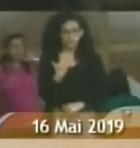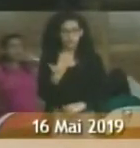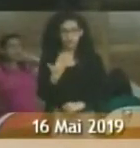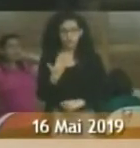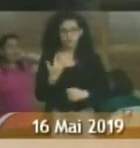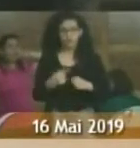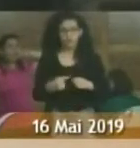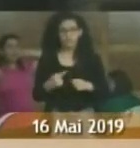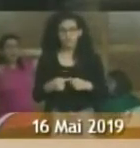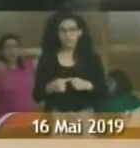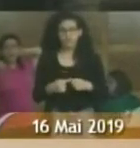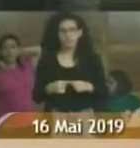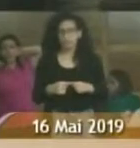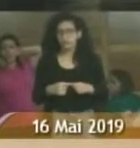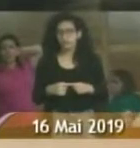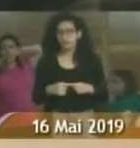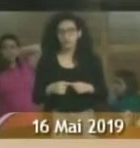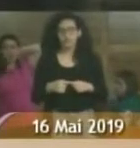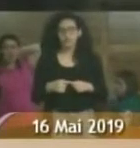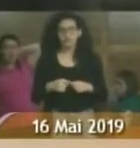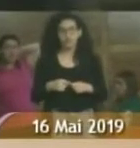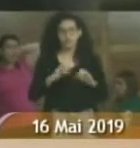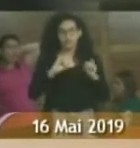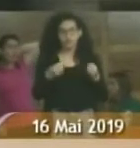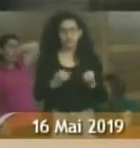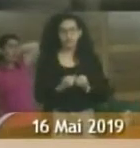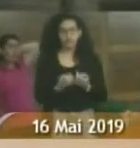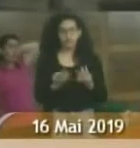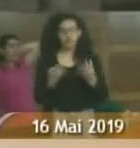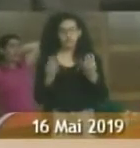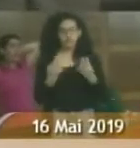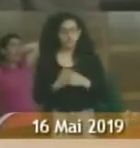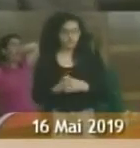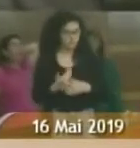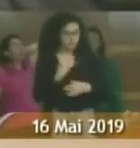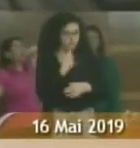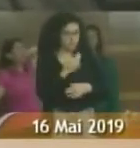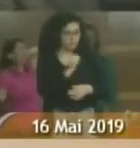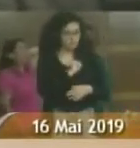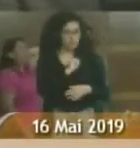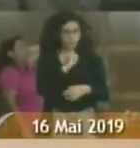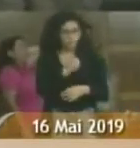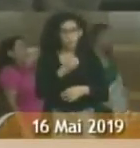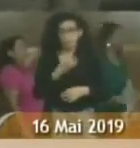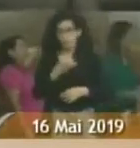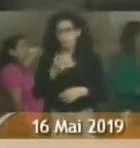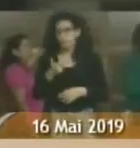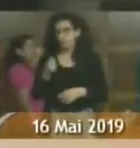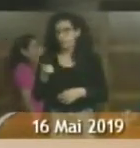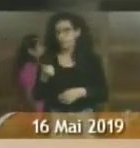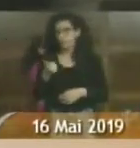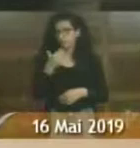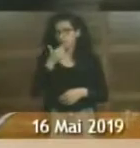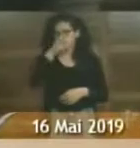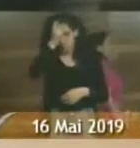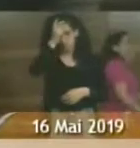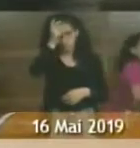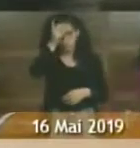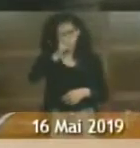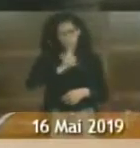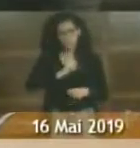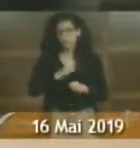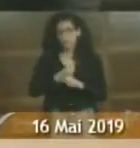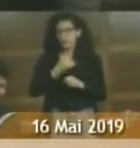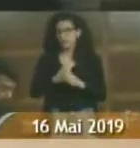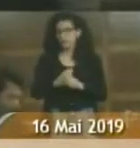José Rodrigues até a rua Doce Angra, no bairro Vilar de Jacuacanga. Indicação número 1331, indicando ao prefeito municipal obras de drenagem